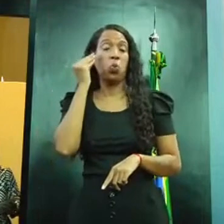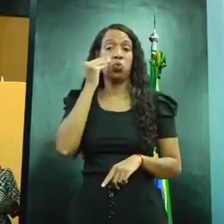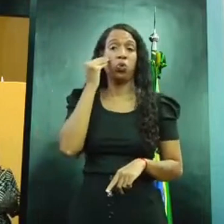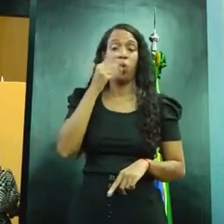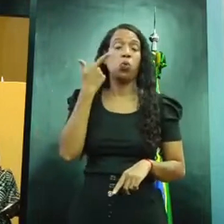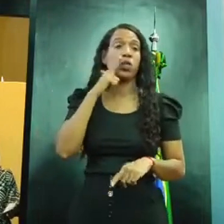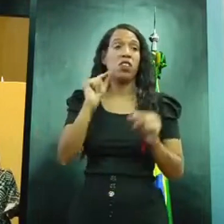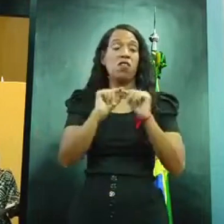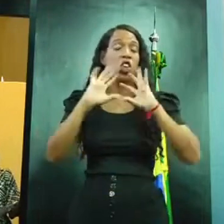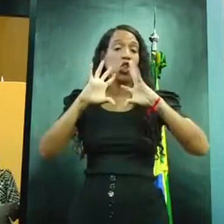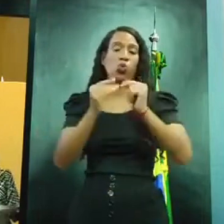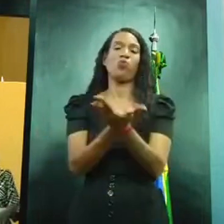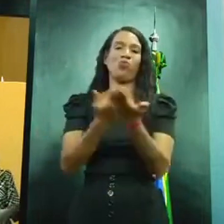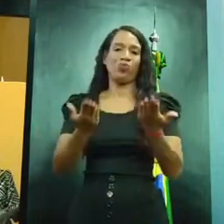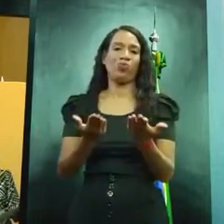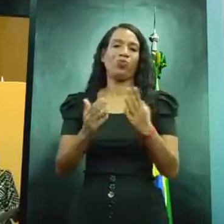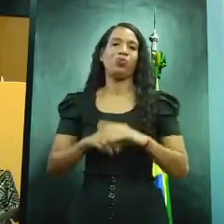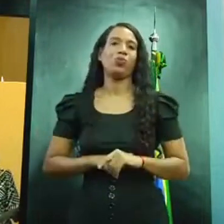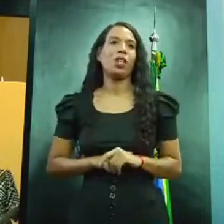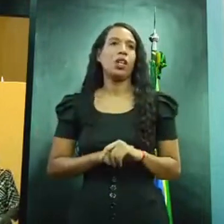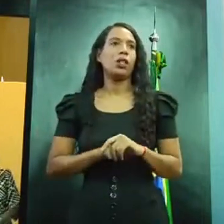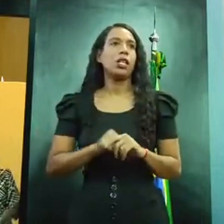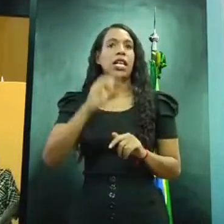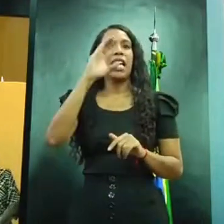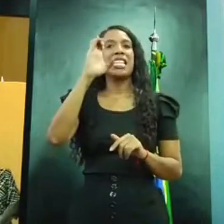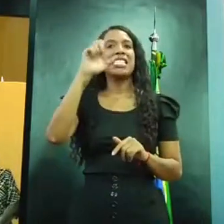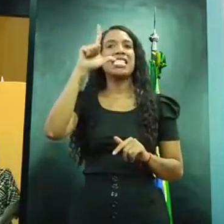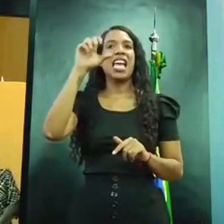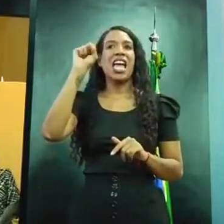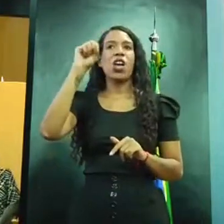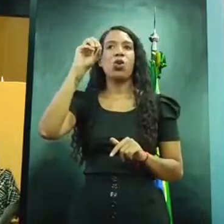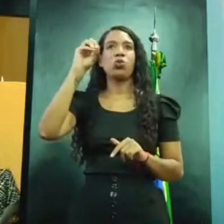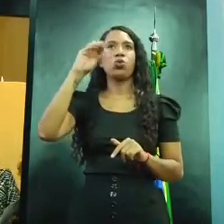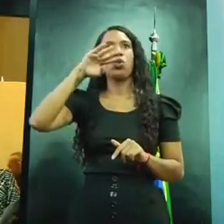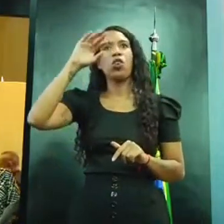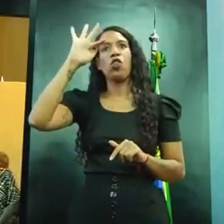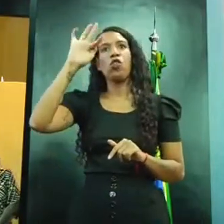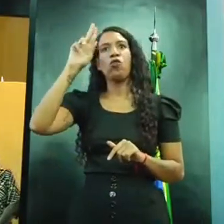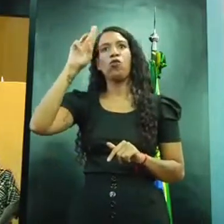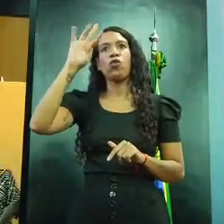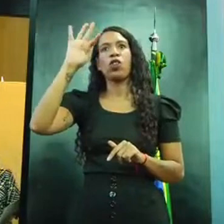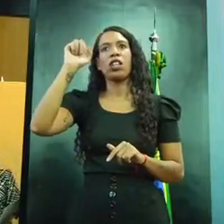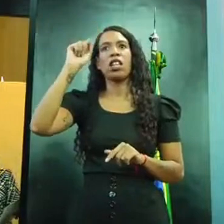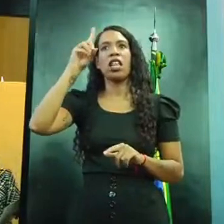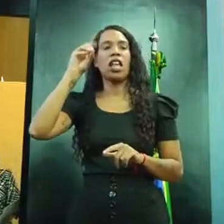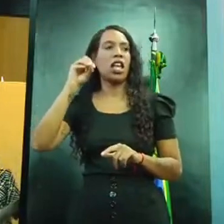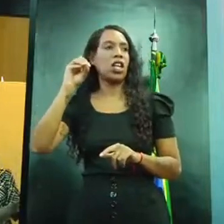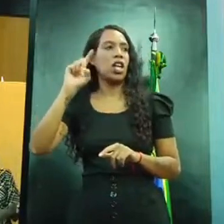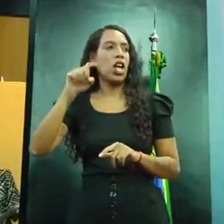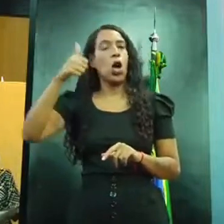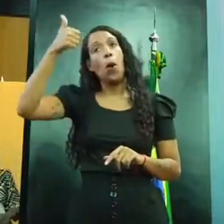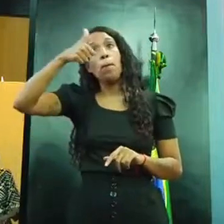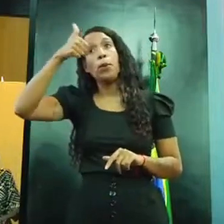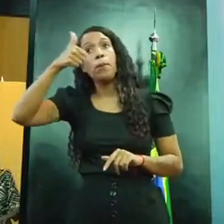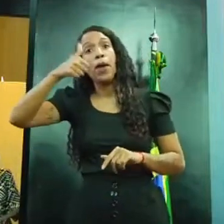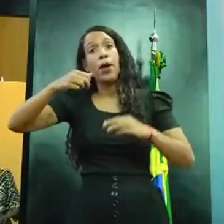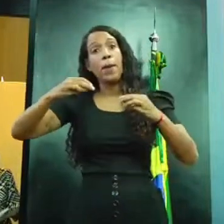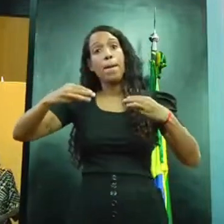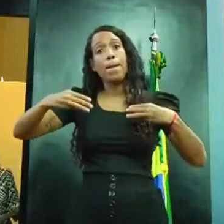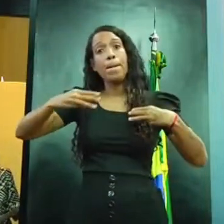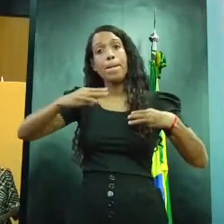que fez. Celso Furtado, ministra Simone Tebet, que é o primeiro ministro